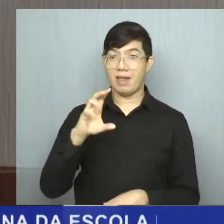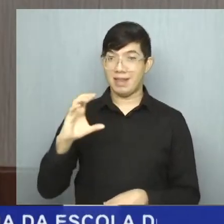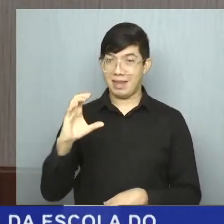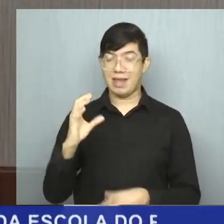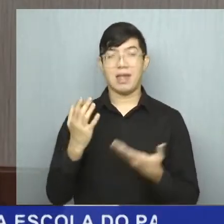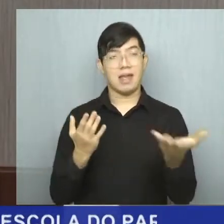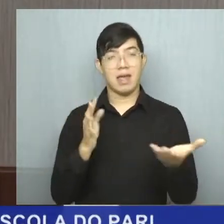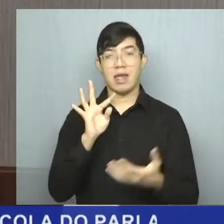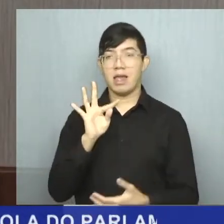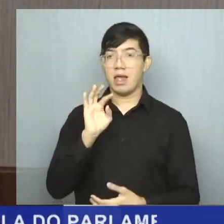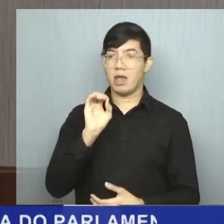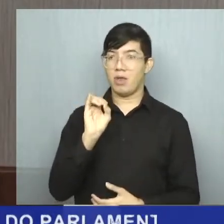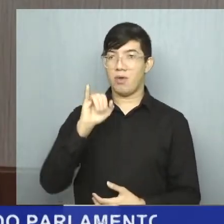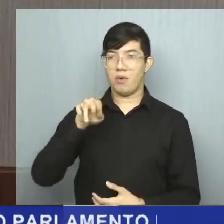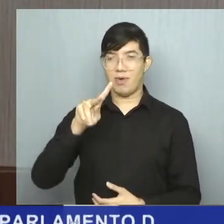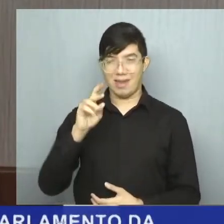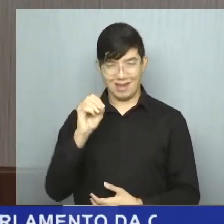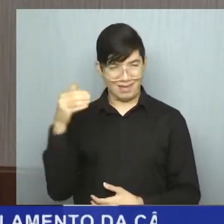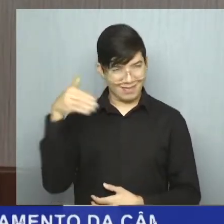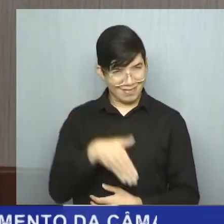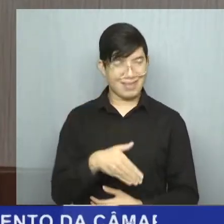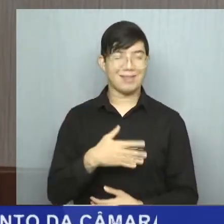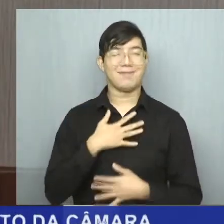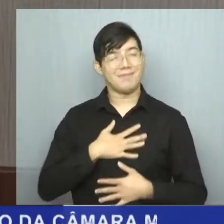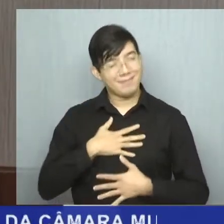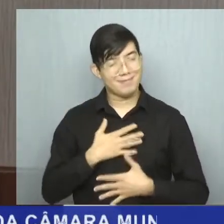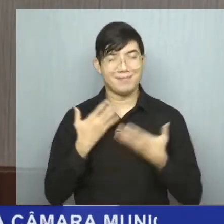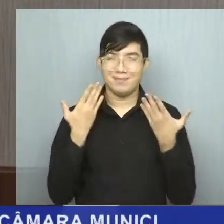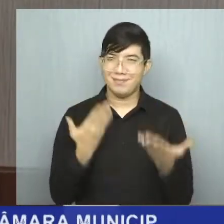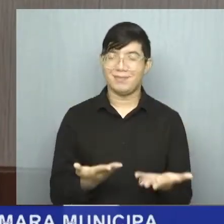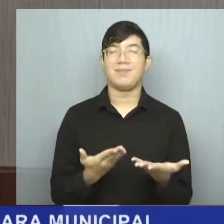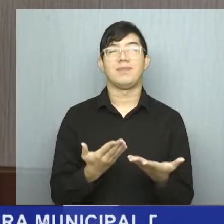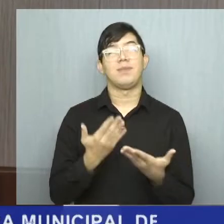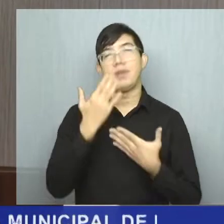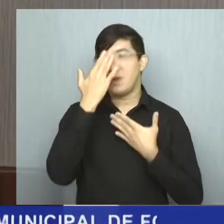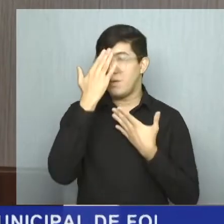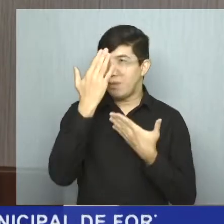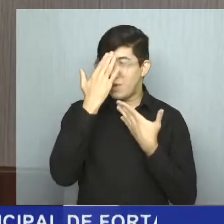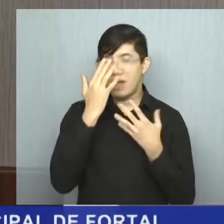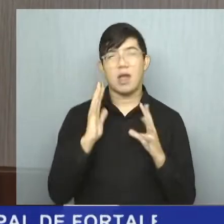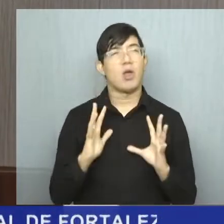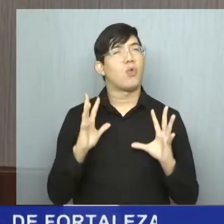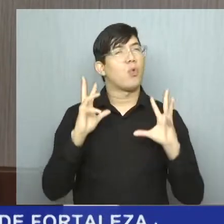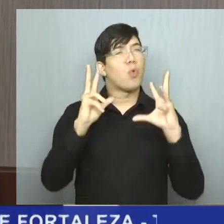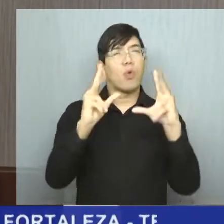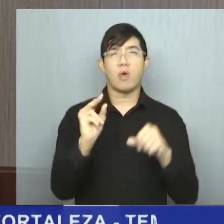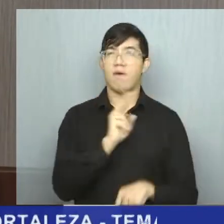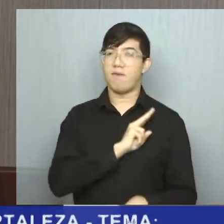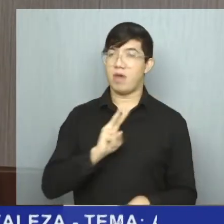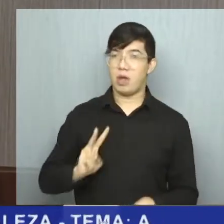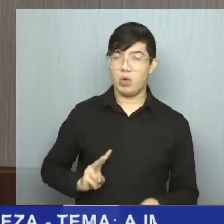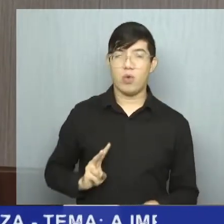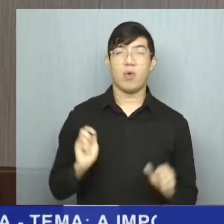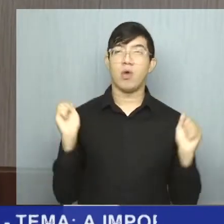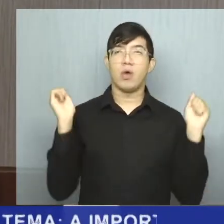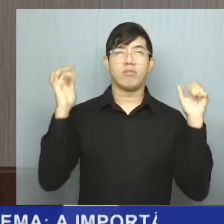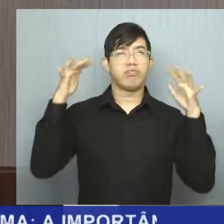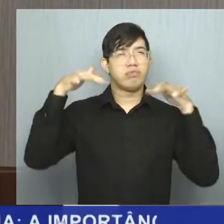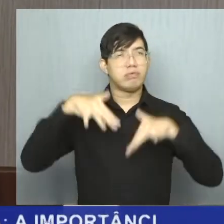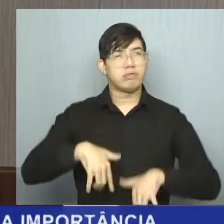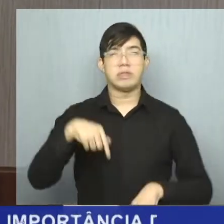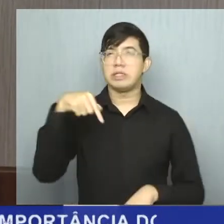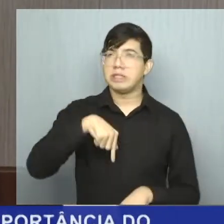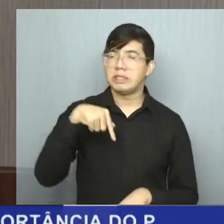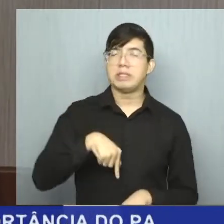tê-lo conosco mais uma vez. Então, muito obrigado a todos os vereadores que vieram aqui assistir